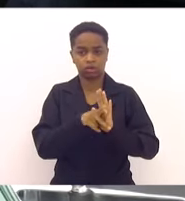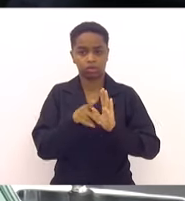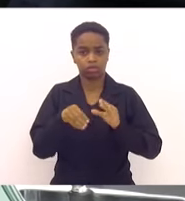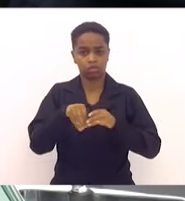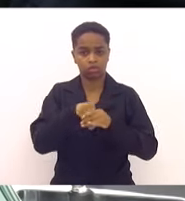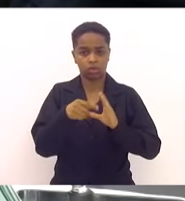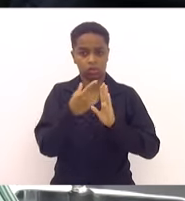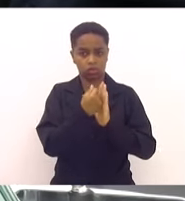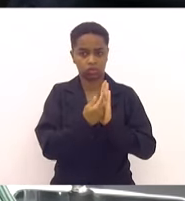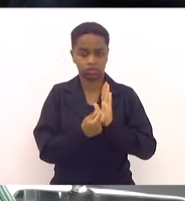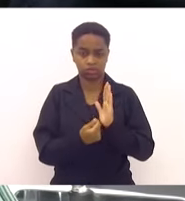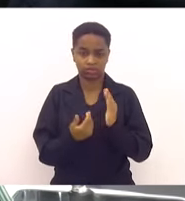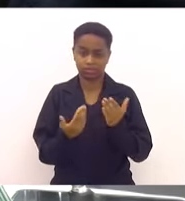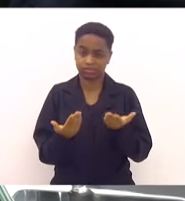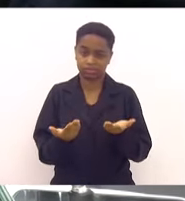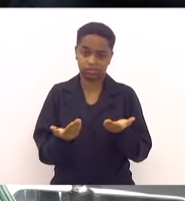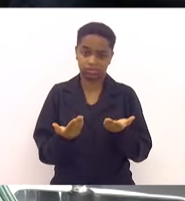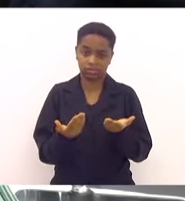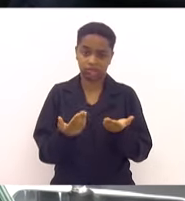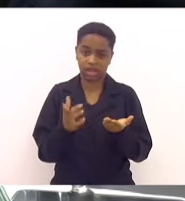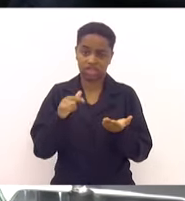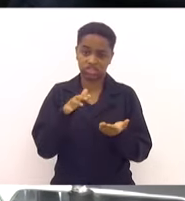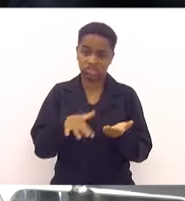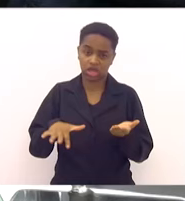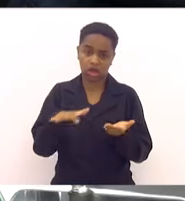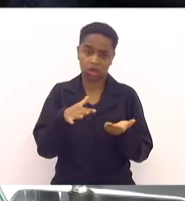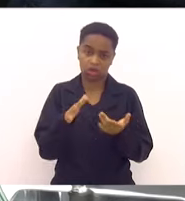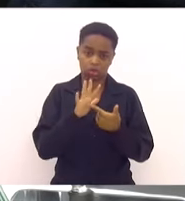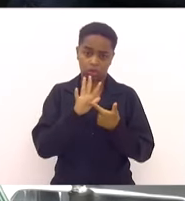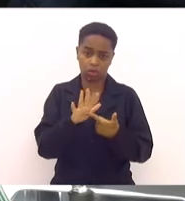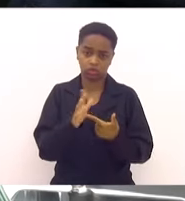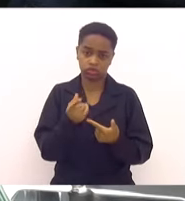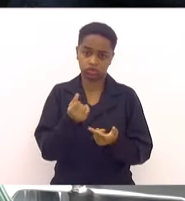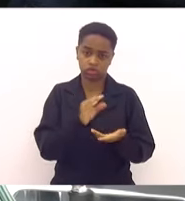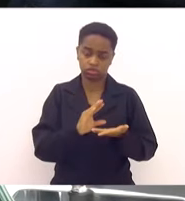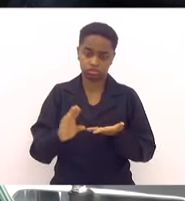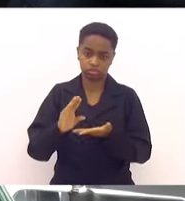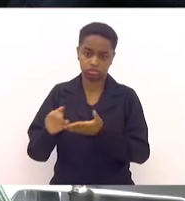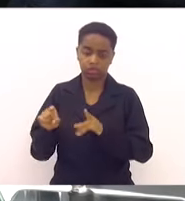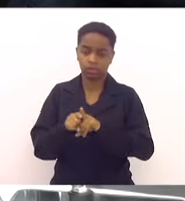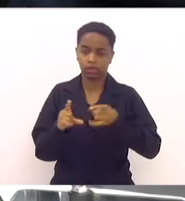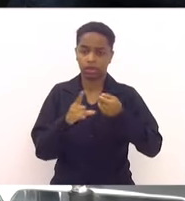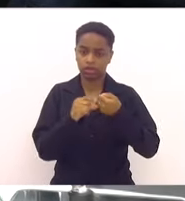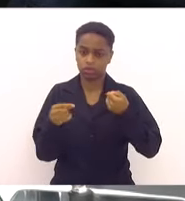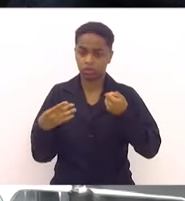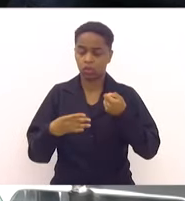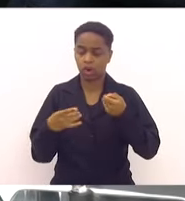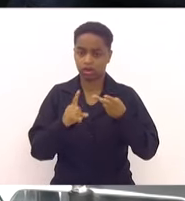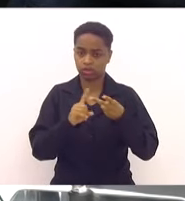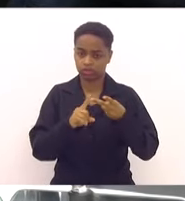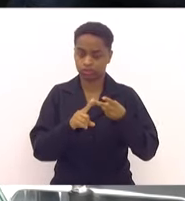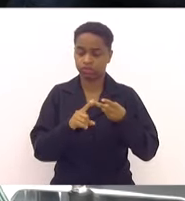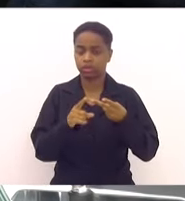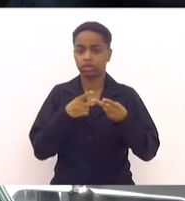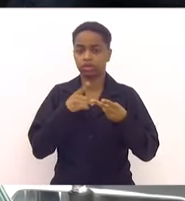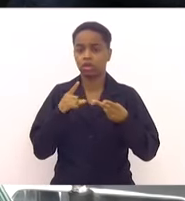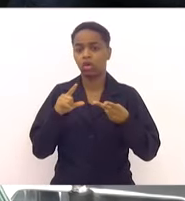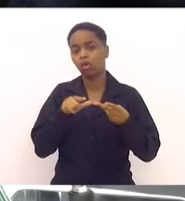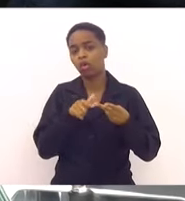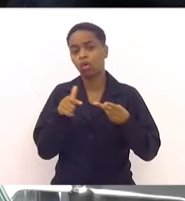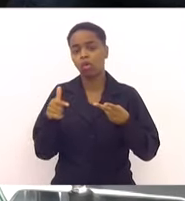orçamento. Fonte genérica. E o artigo 4º também afronta outro entendimento